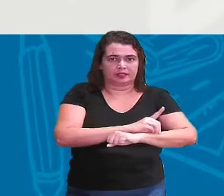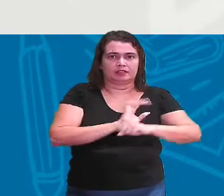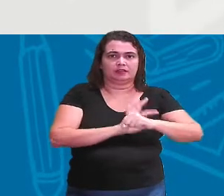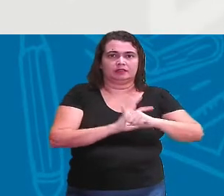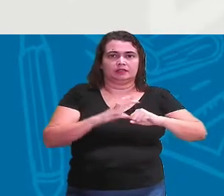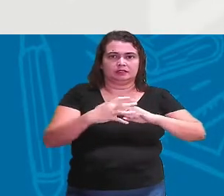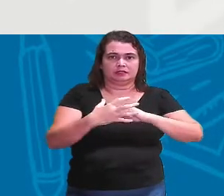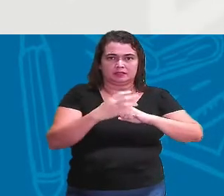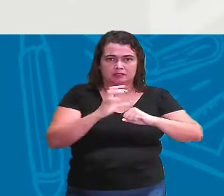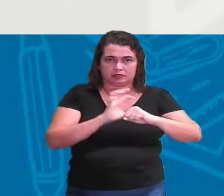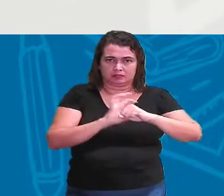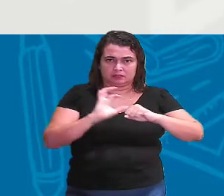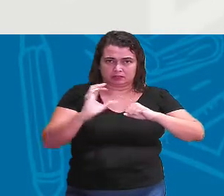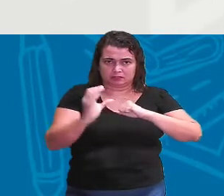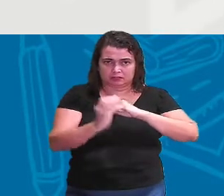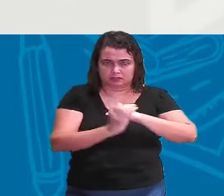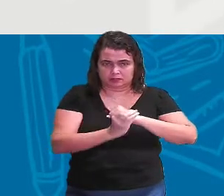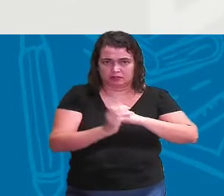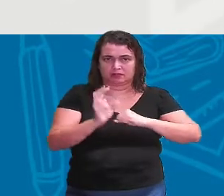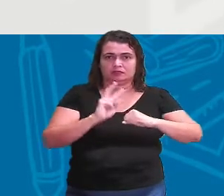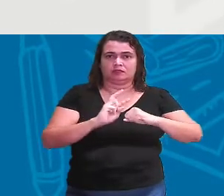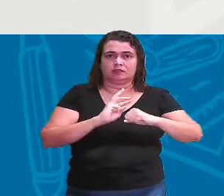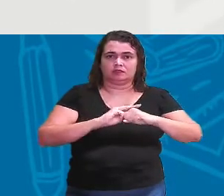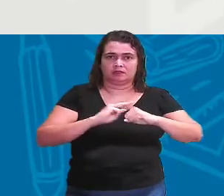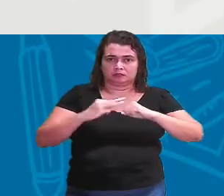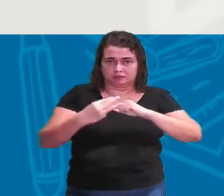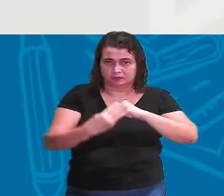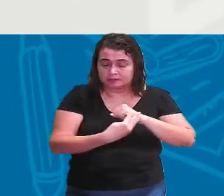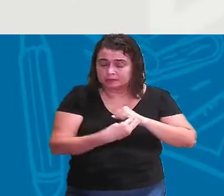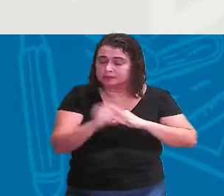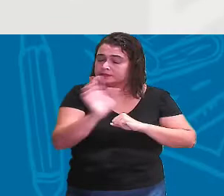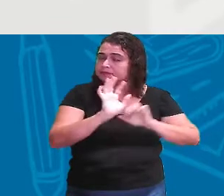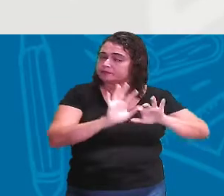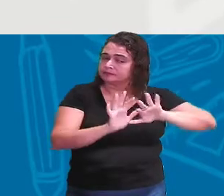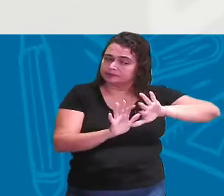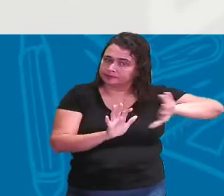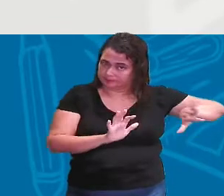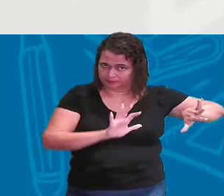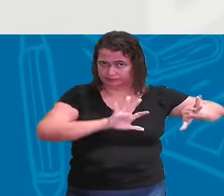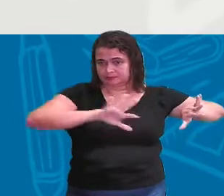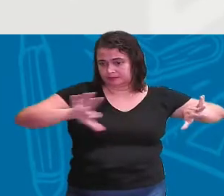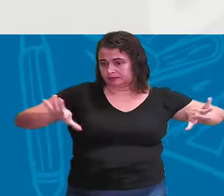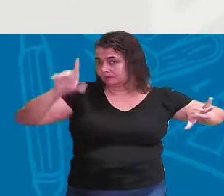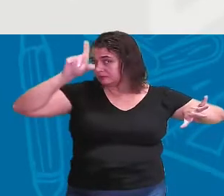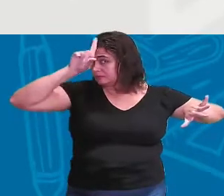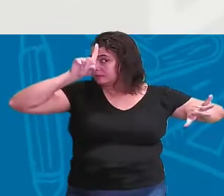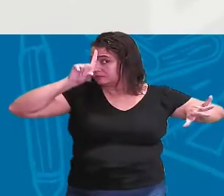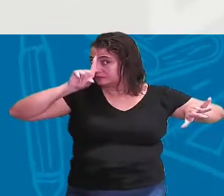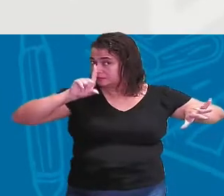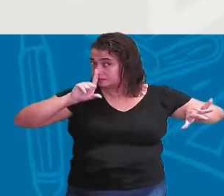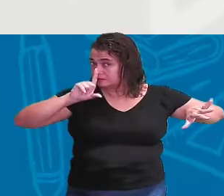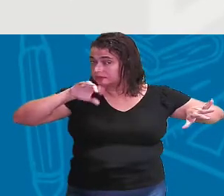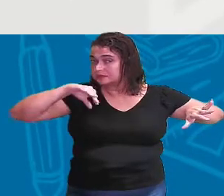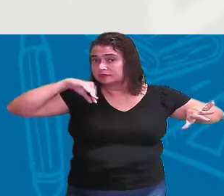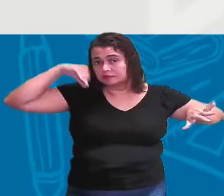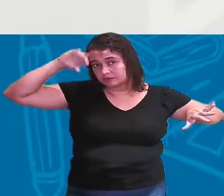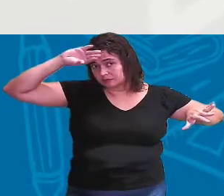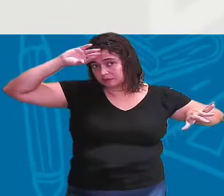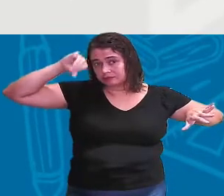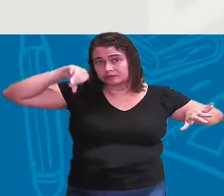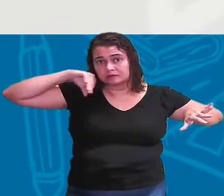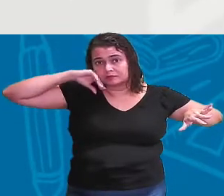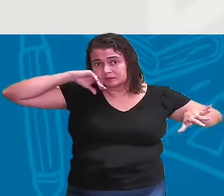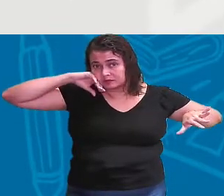dos flavavírus. Só para que ninguém tenha dúvida. Quando eu penso em dengue, quando eu penso em zika e febre amarela, qual é a família? É